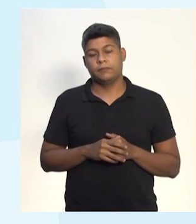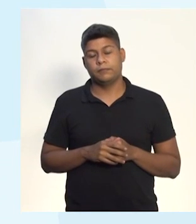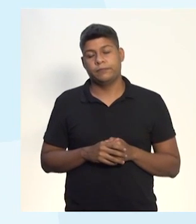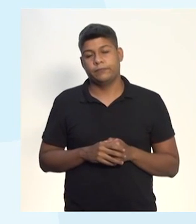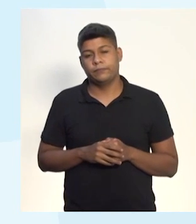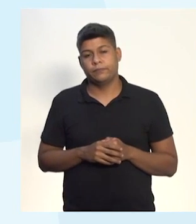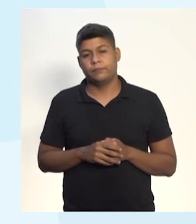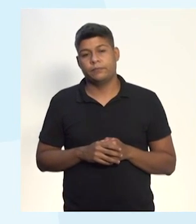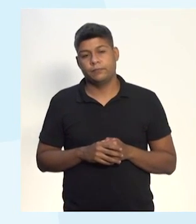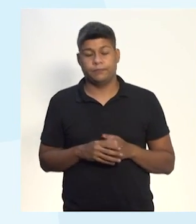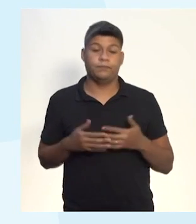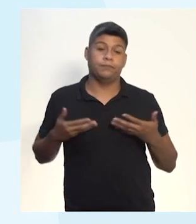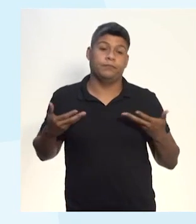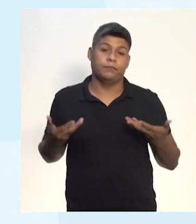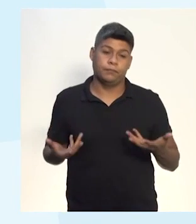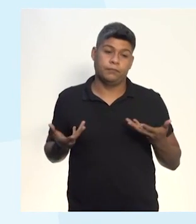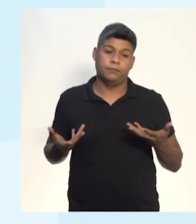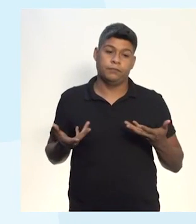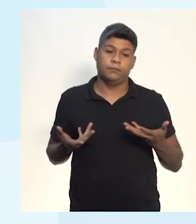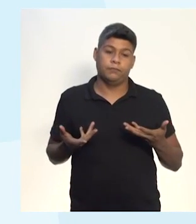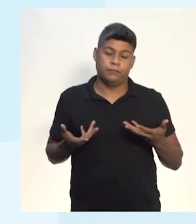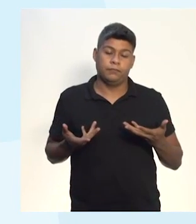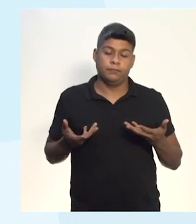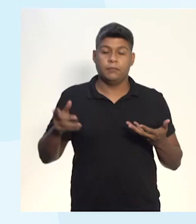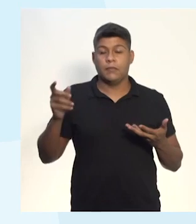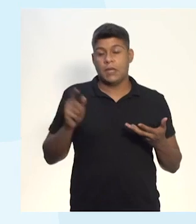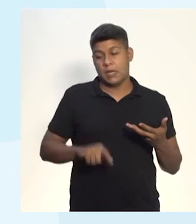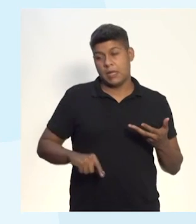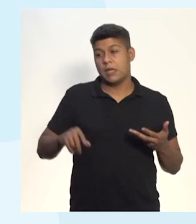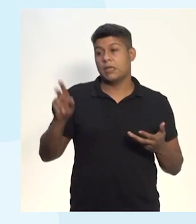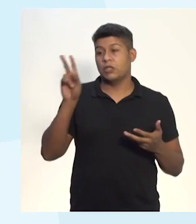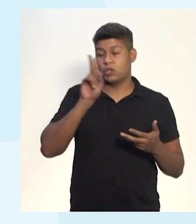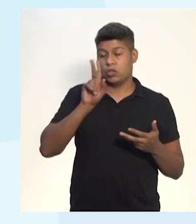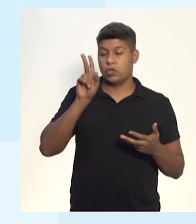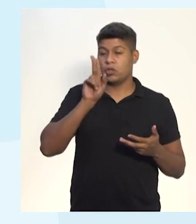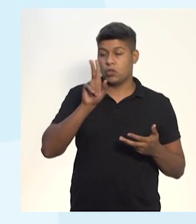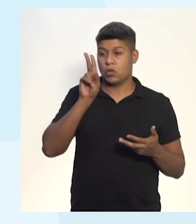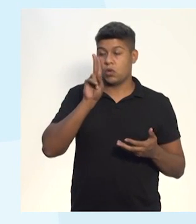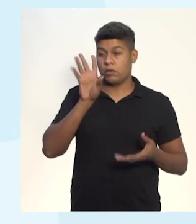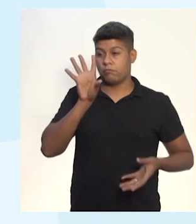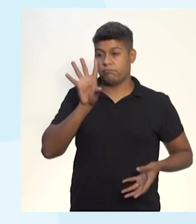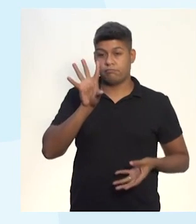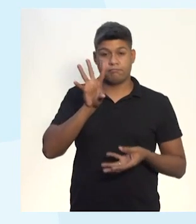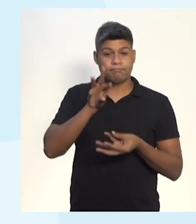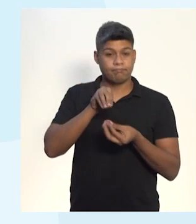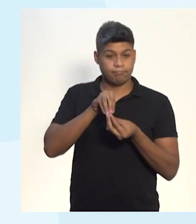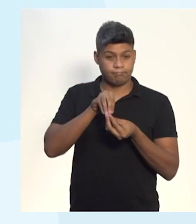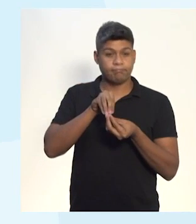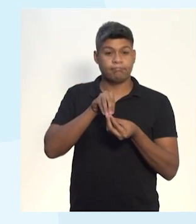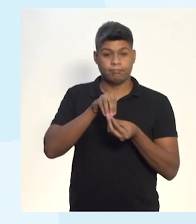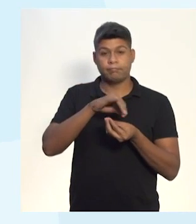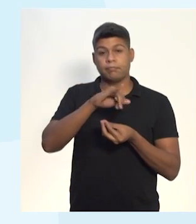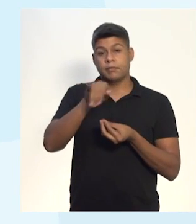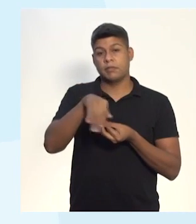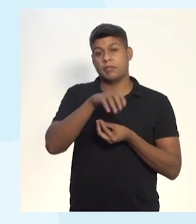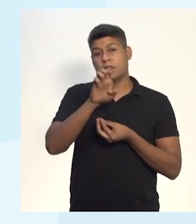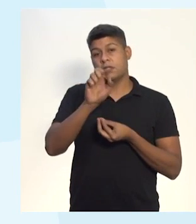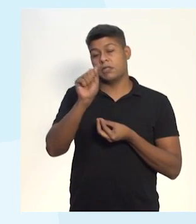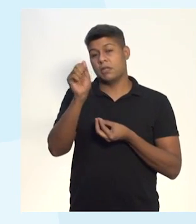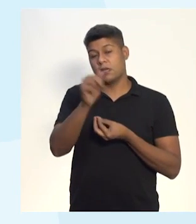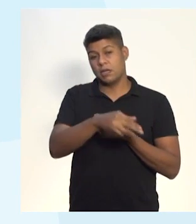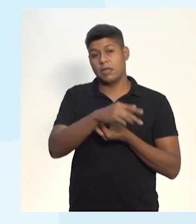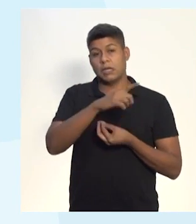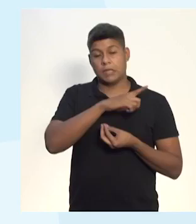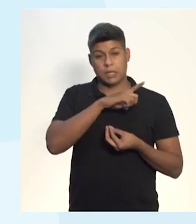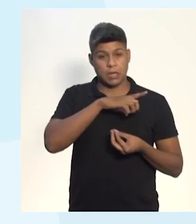Bom, essa é, assim, muito resumidamente, essa é a história, né, de Jean Valjean. E,